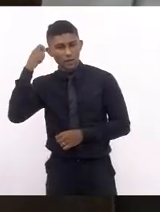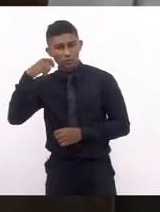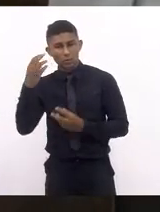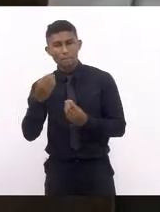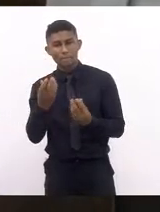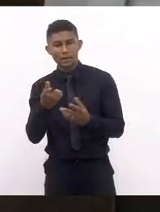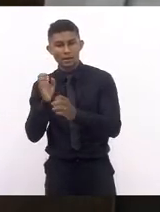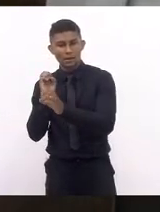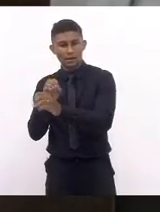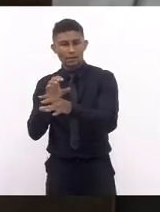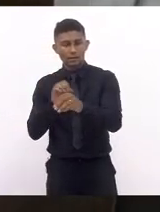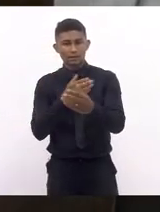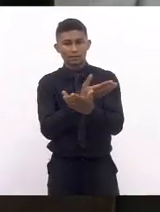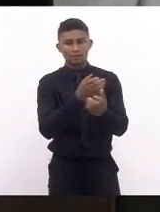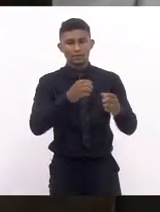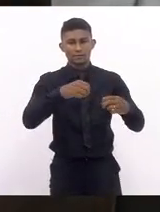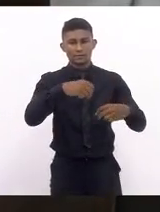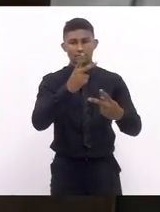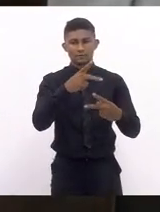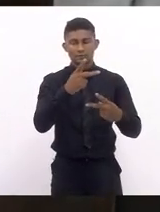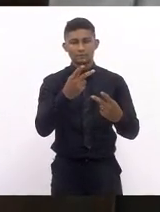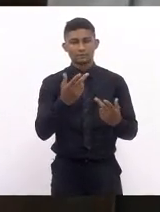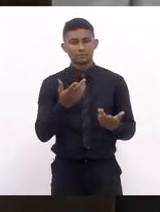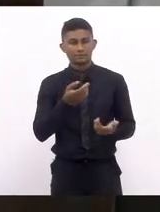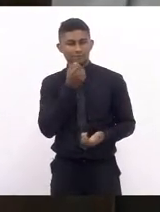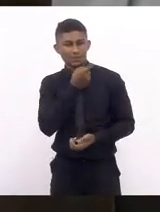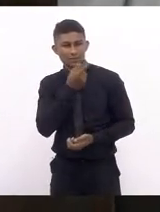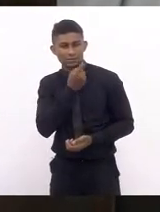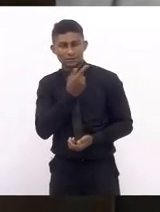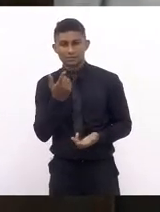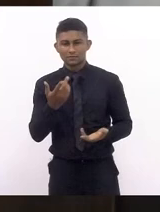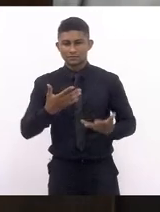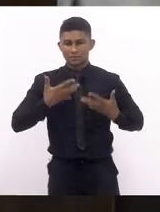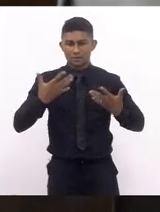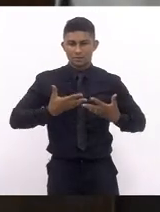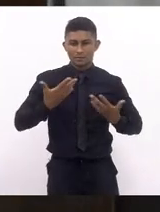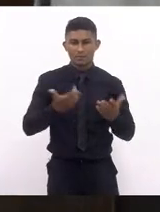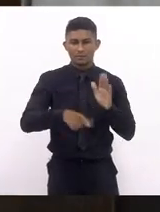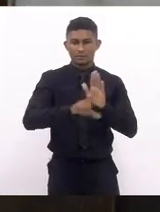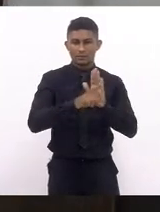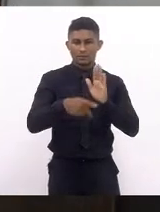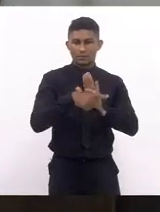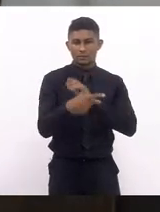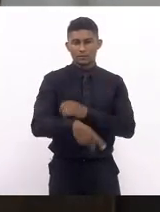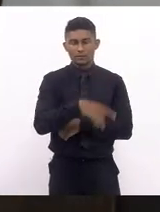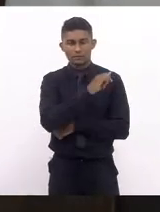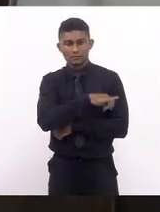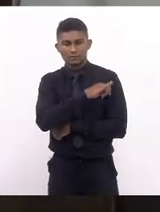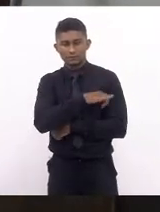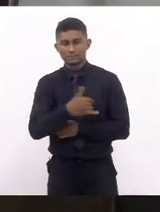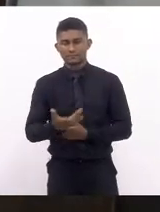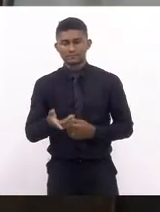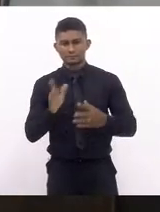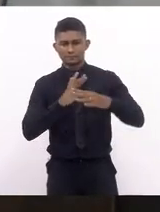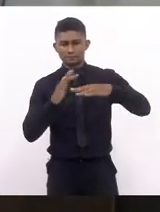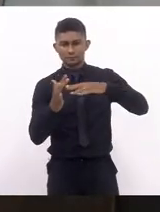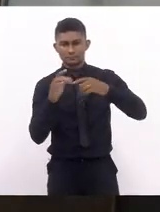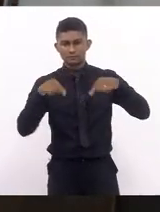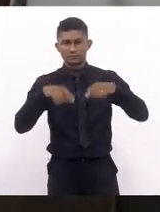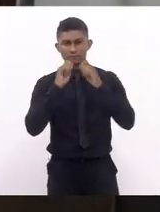para ensinar o cyclops com humor e bastante e o Flu entretenimento sobre as leis Fluminenses as redes o